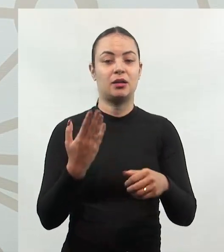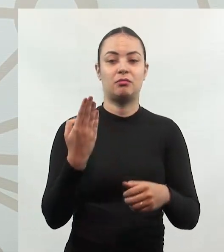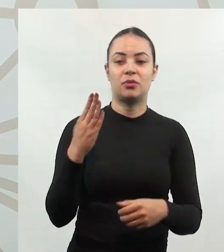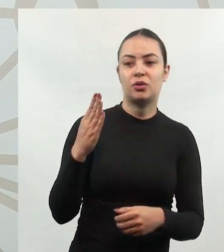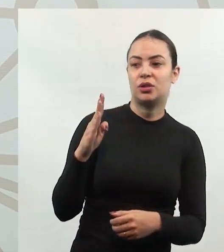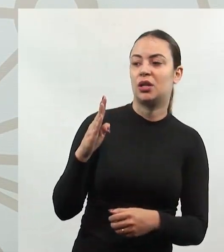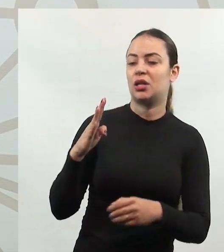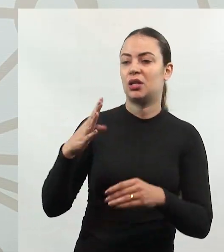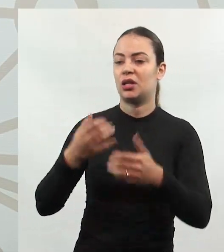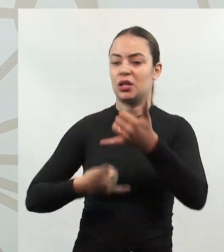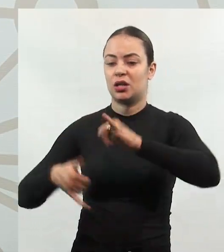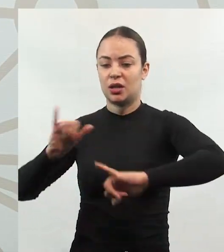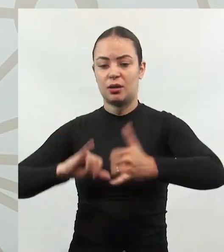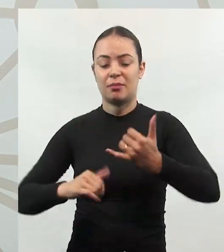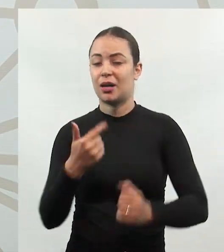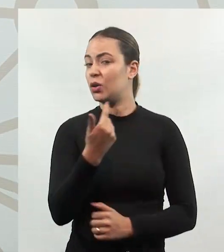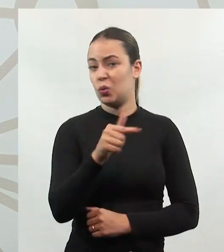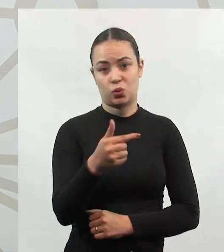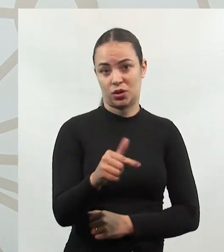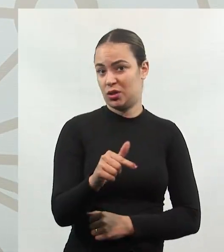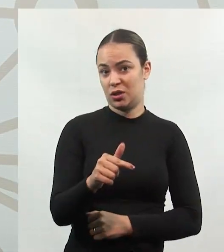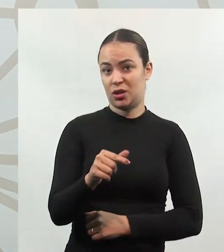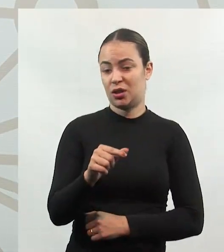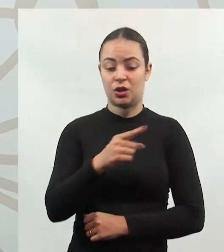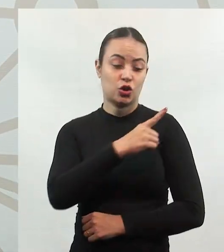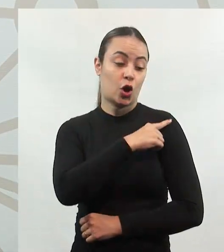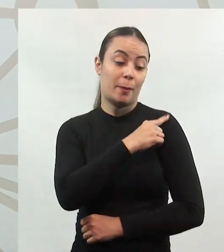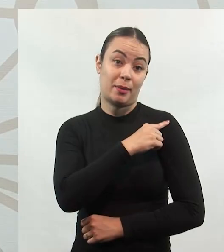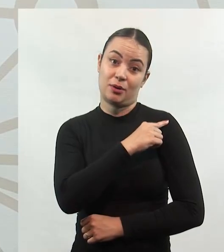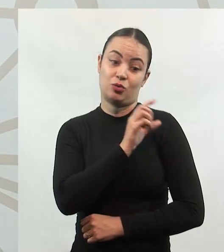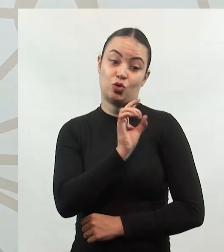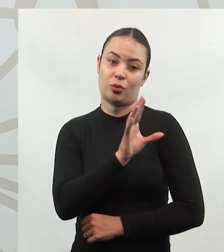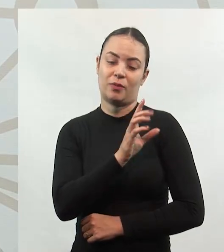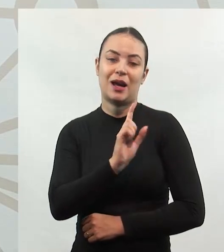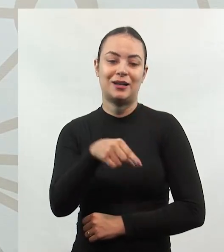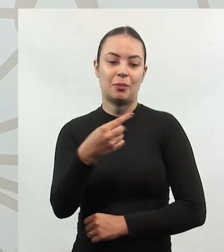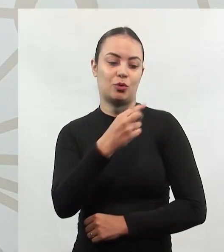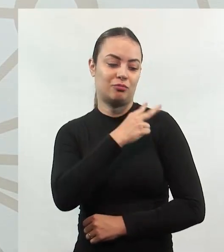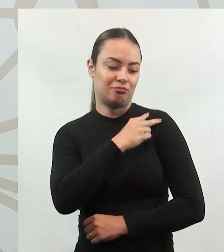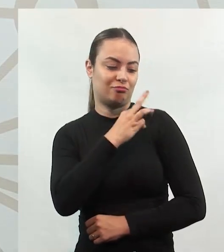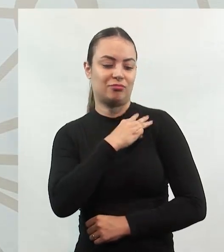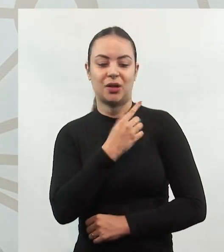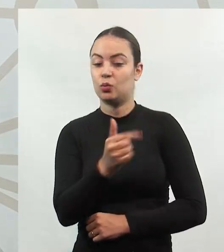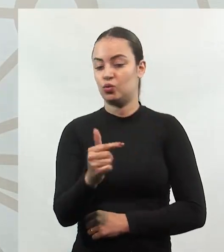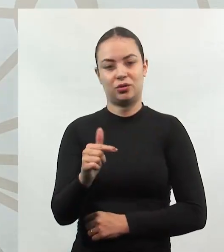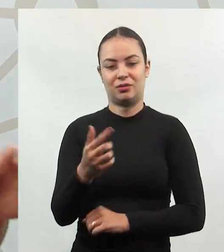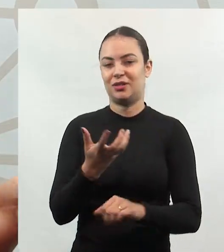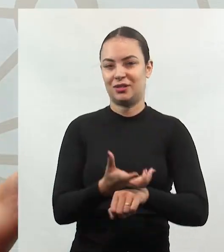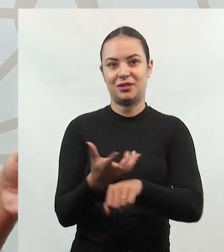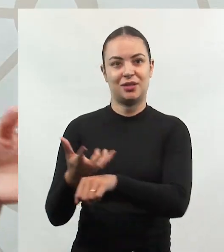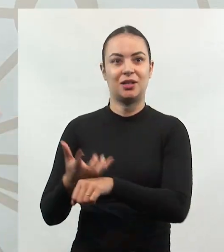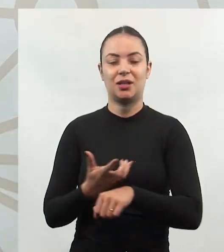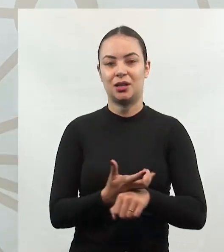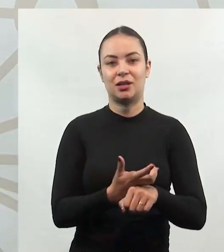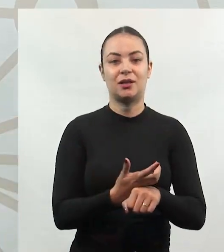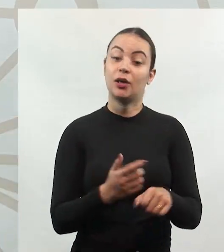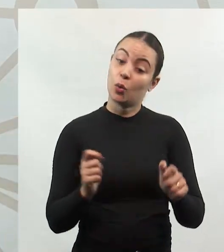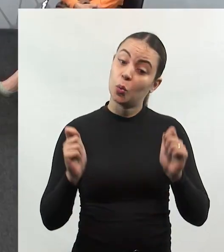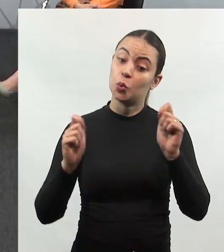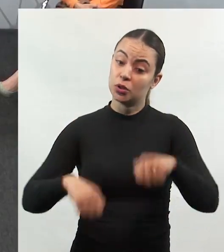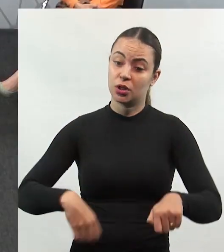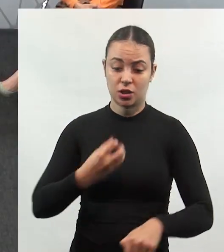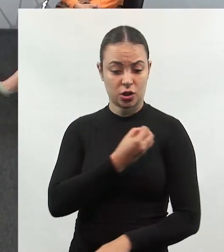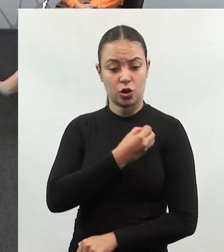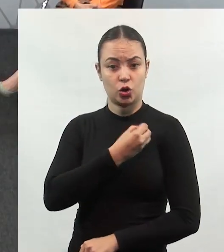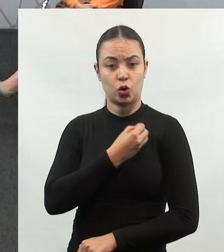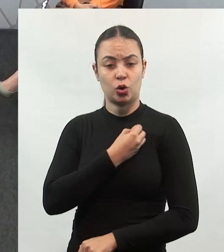Universidade Federal, para o curso de medicina. Gente, eu tive uma ótima colocação, porque a gente sabe que a gente só teve